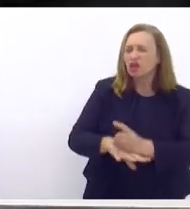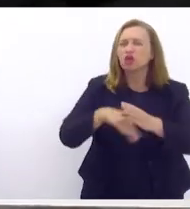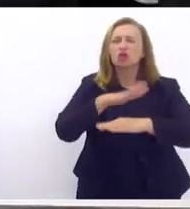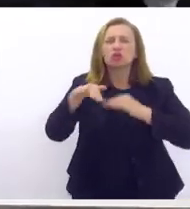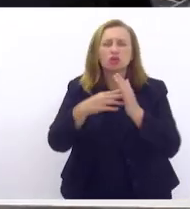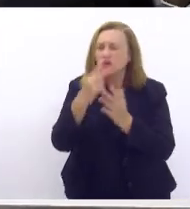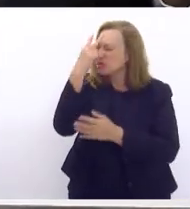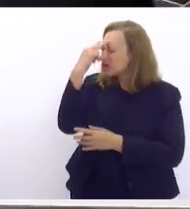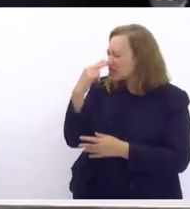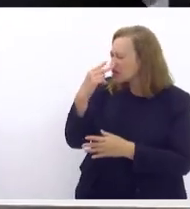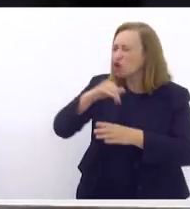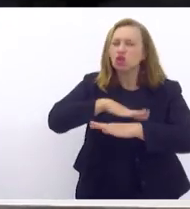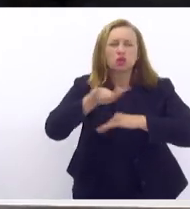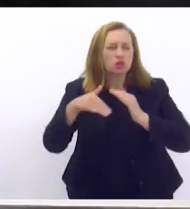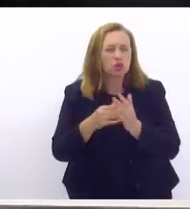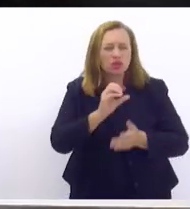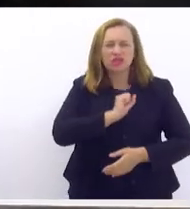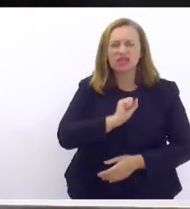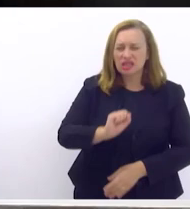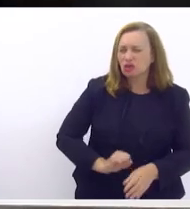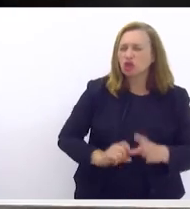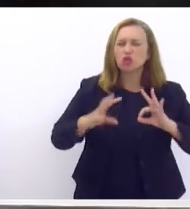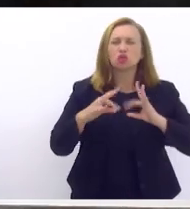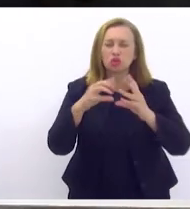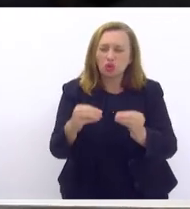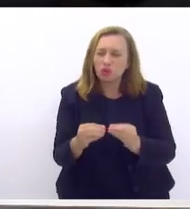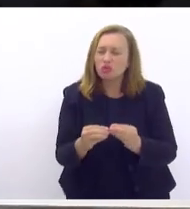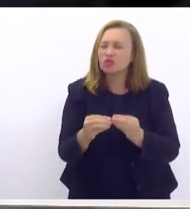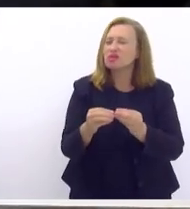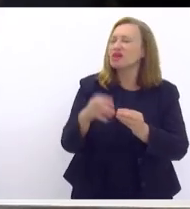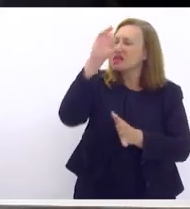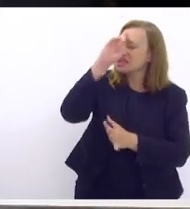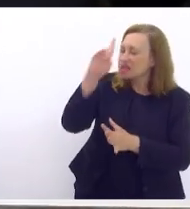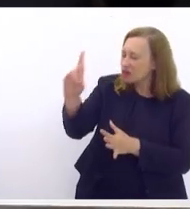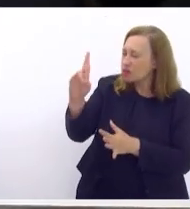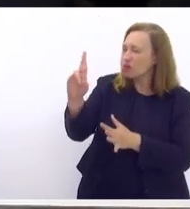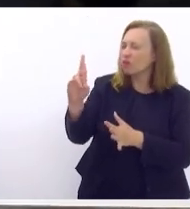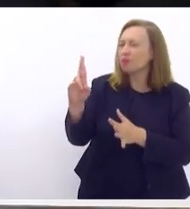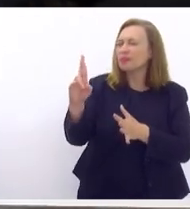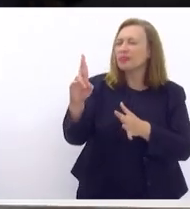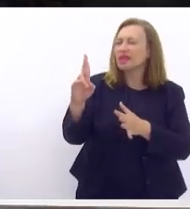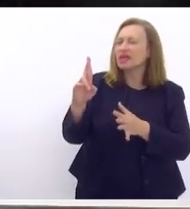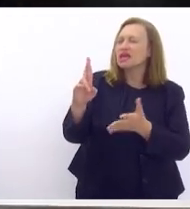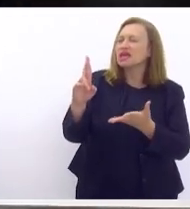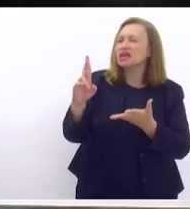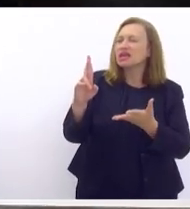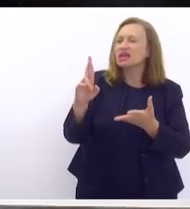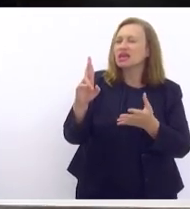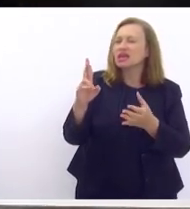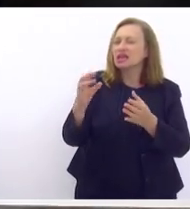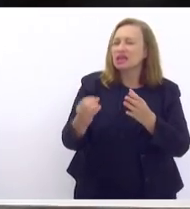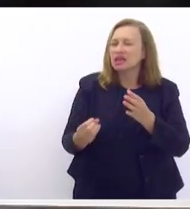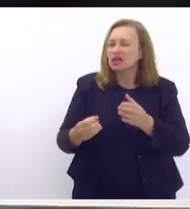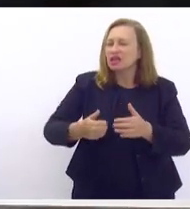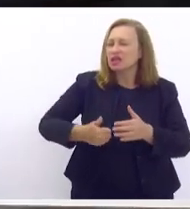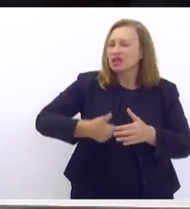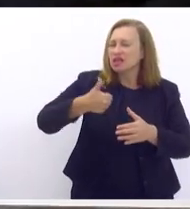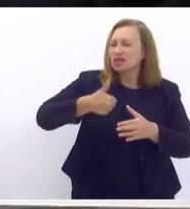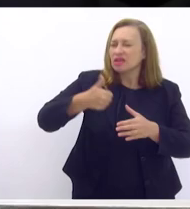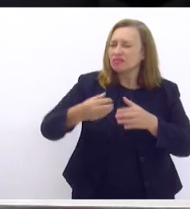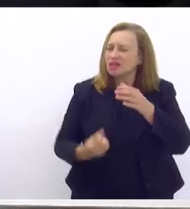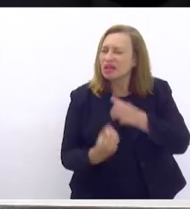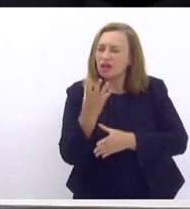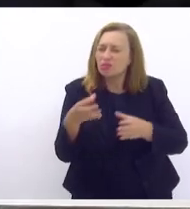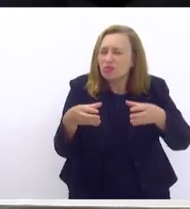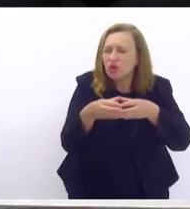os sacerdotes, todos aqueles que de alguma maneira, Senhor, fundaram as primeiras